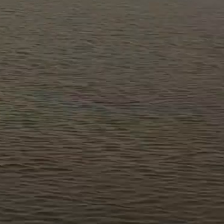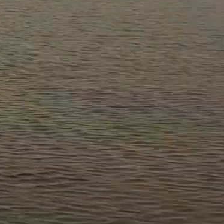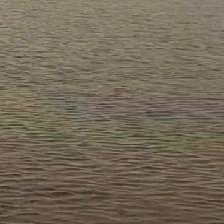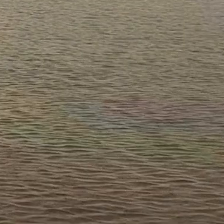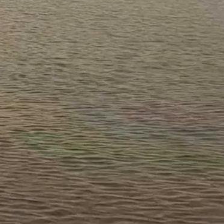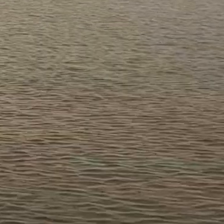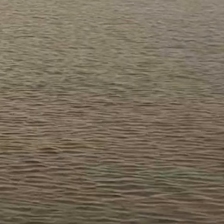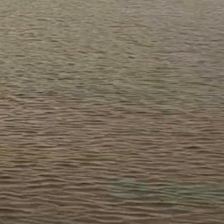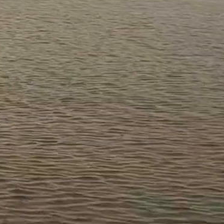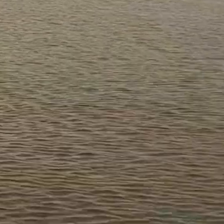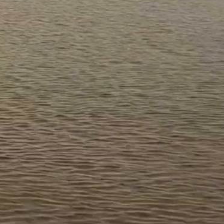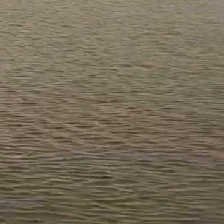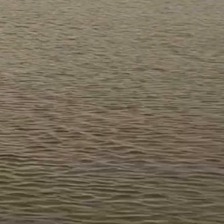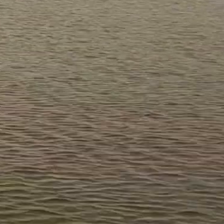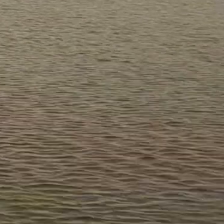o